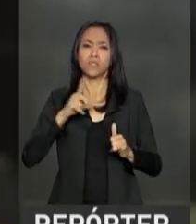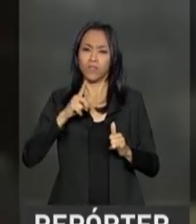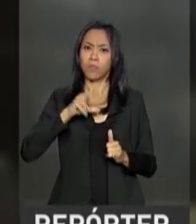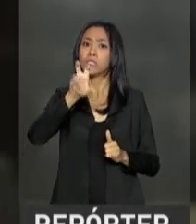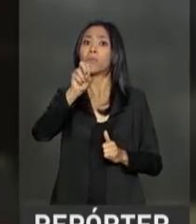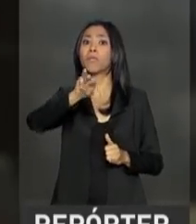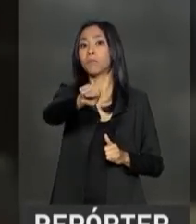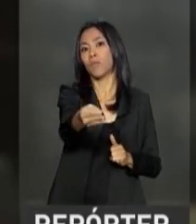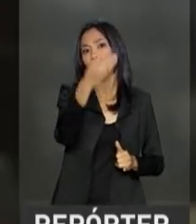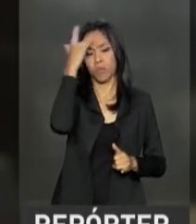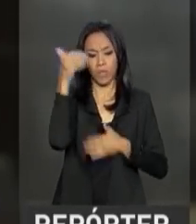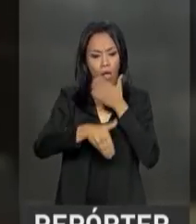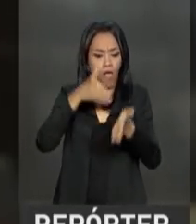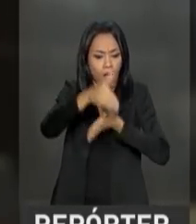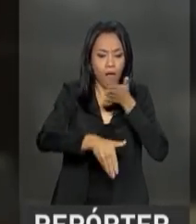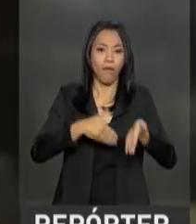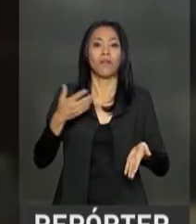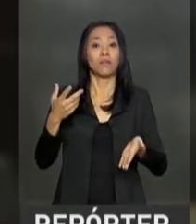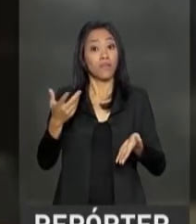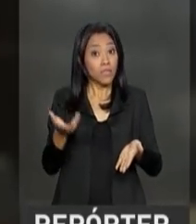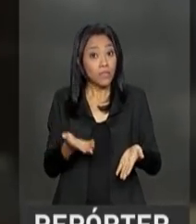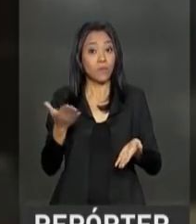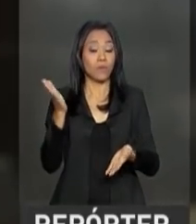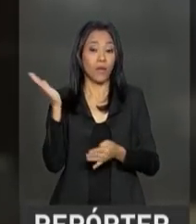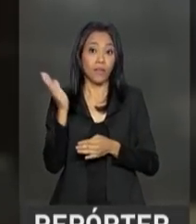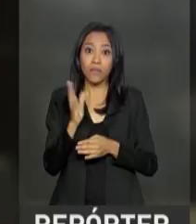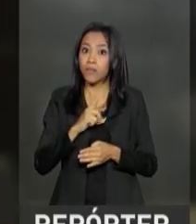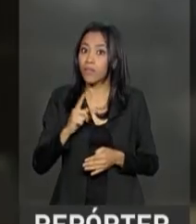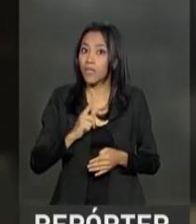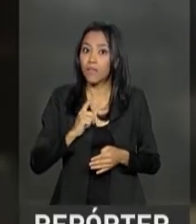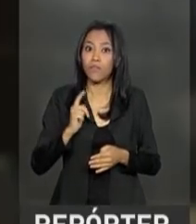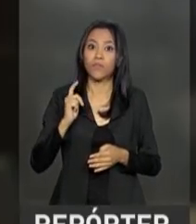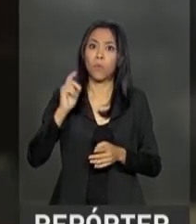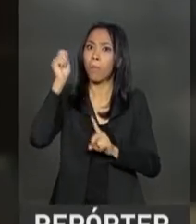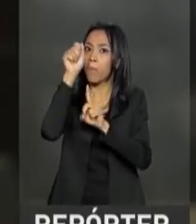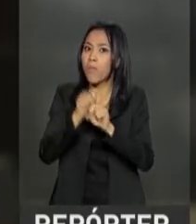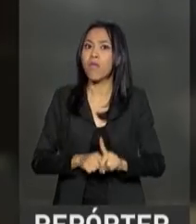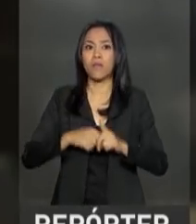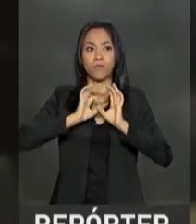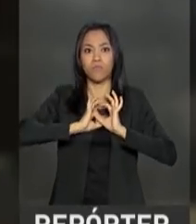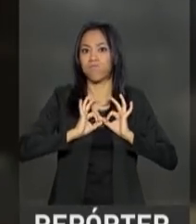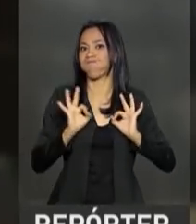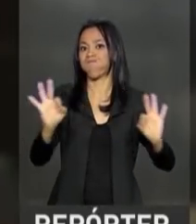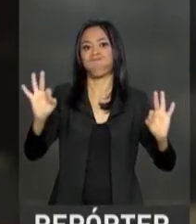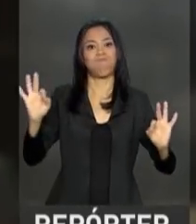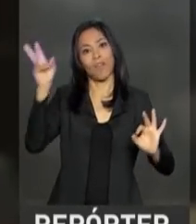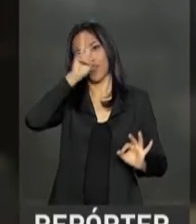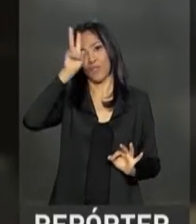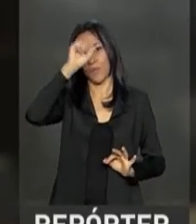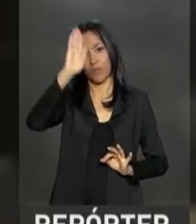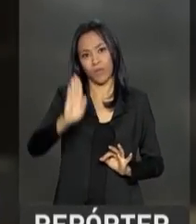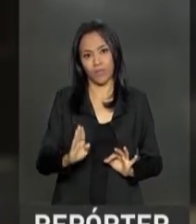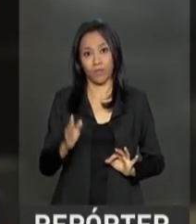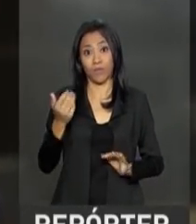internet no verão isso ajudou a que nós tivermos dresch o maior verão da história maior mês da história do turismo que toda a história do brasil que